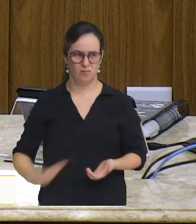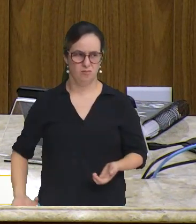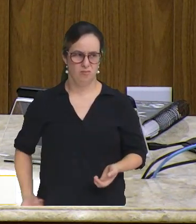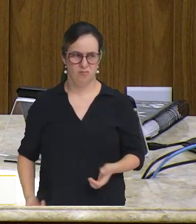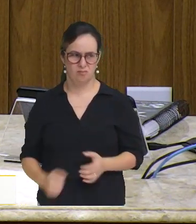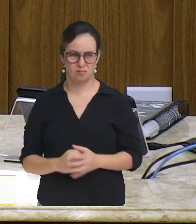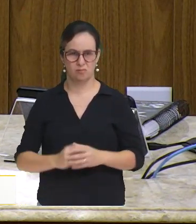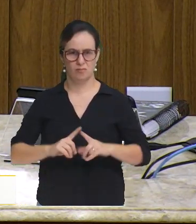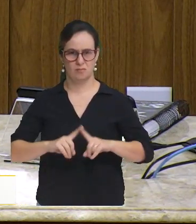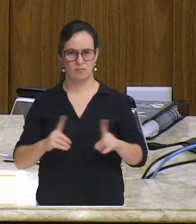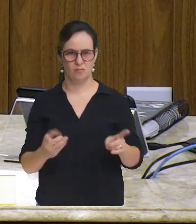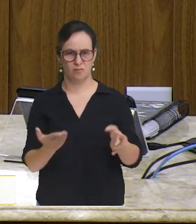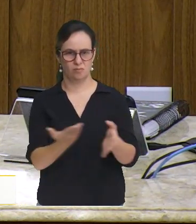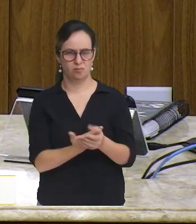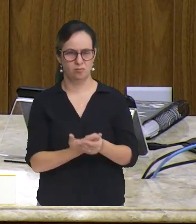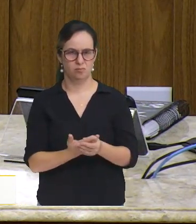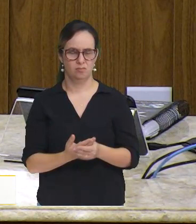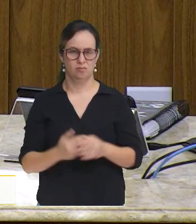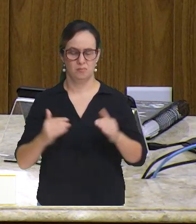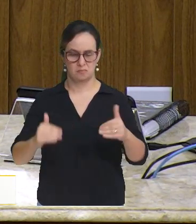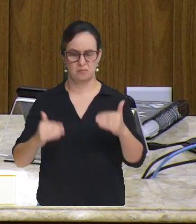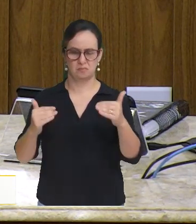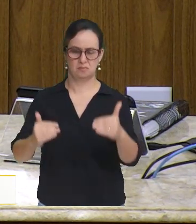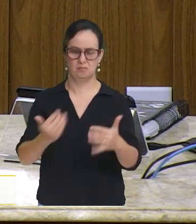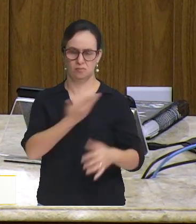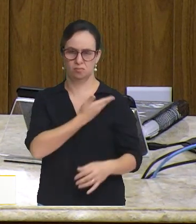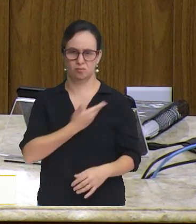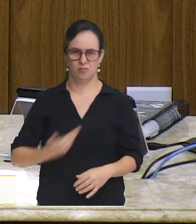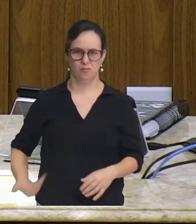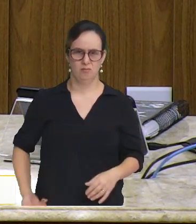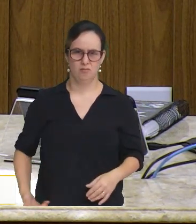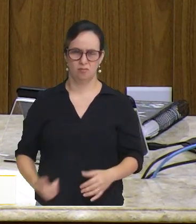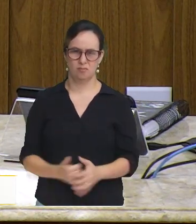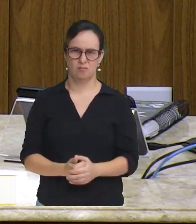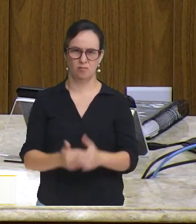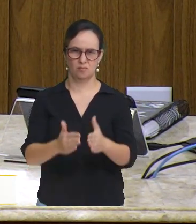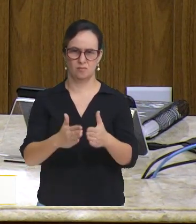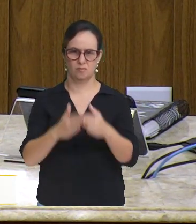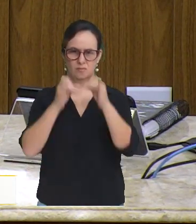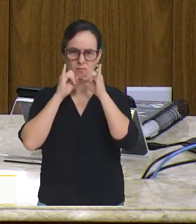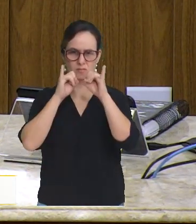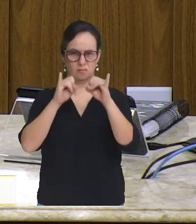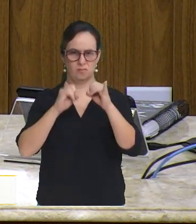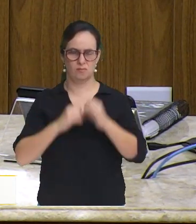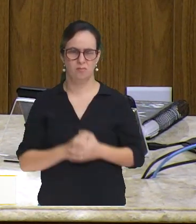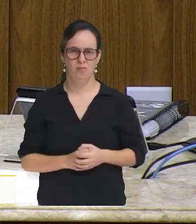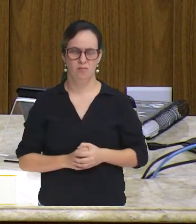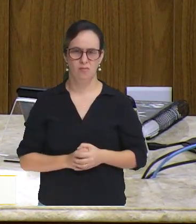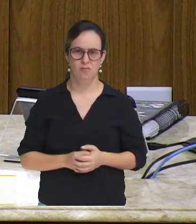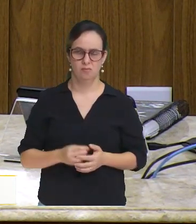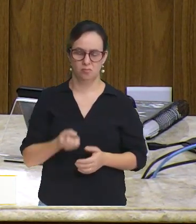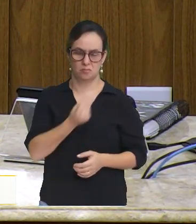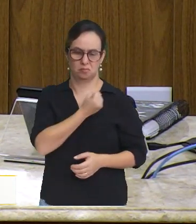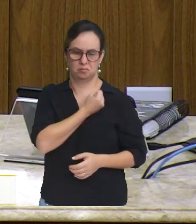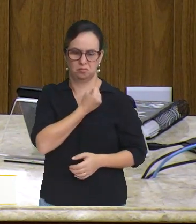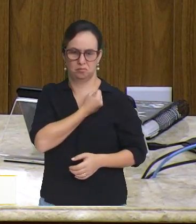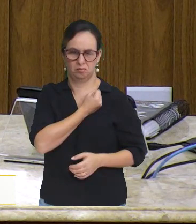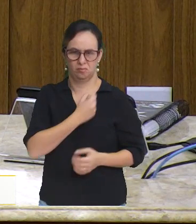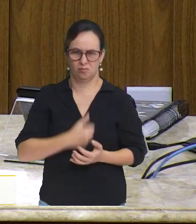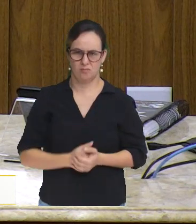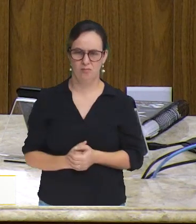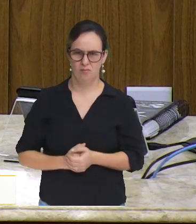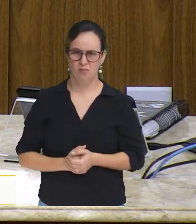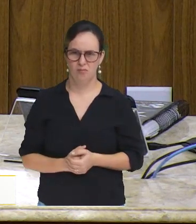Ministério Público pede informações. Não é? Nas matrículas, no objeto